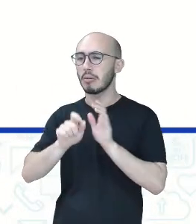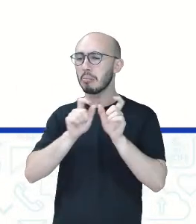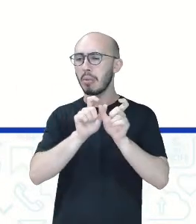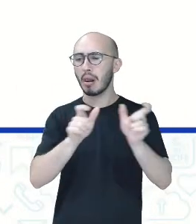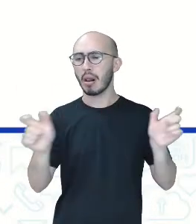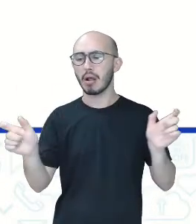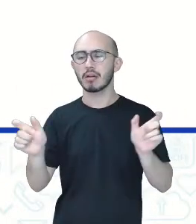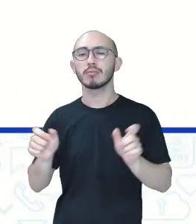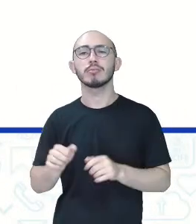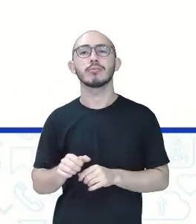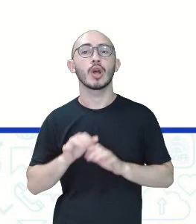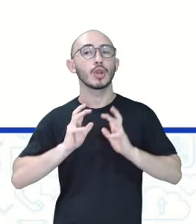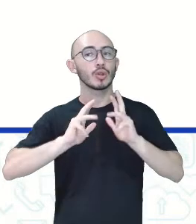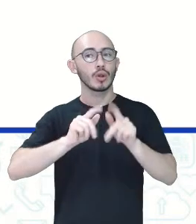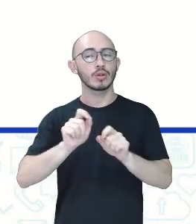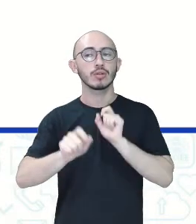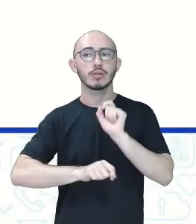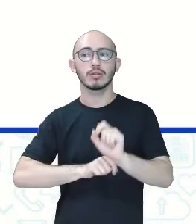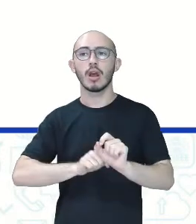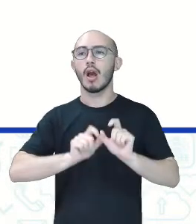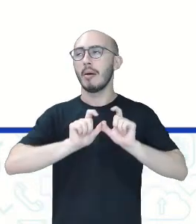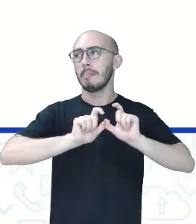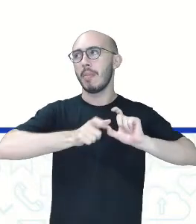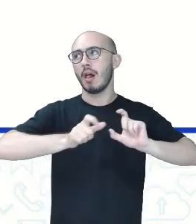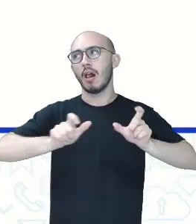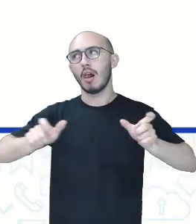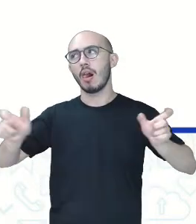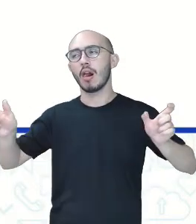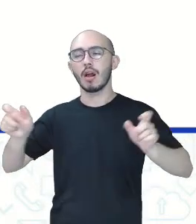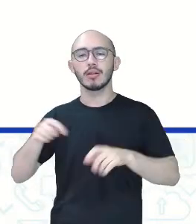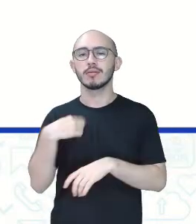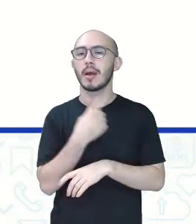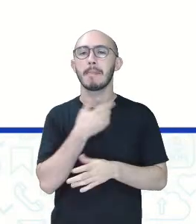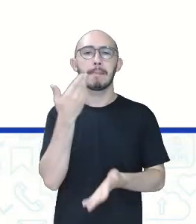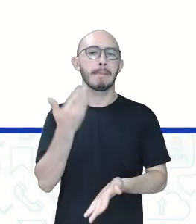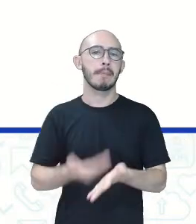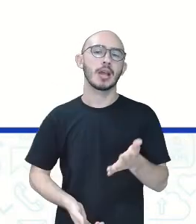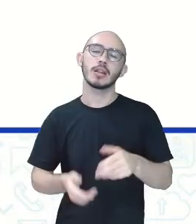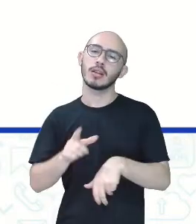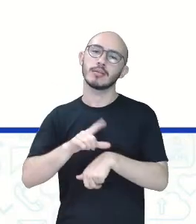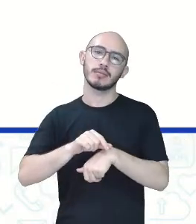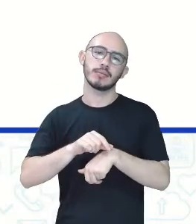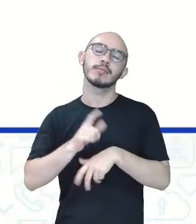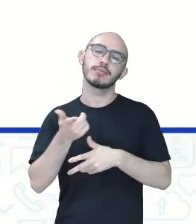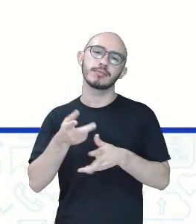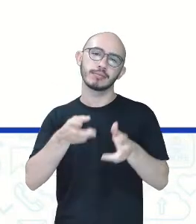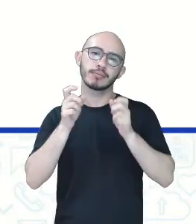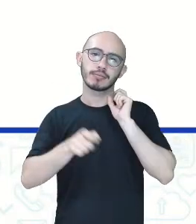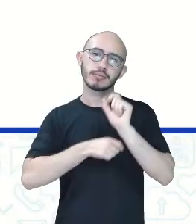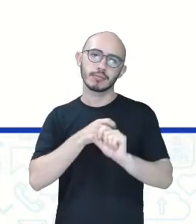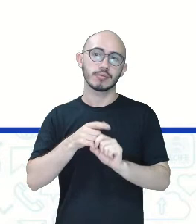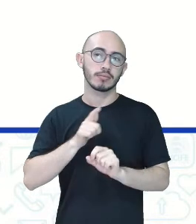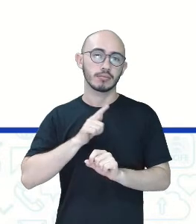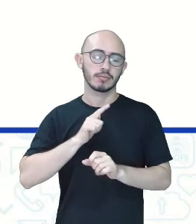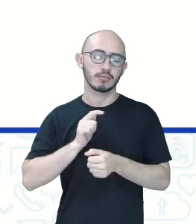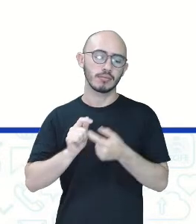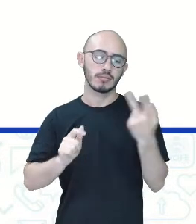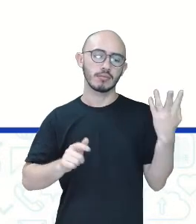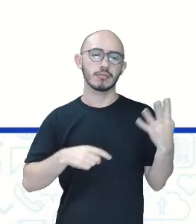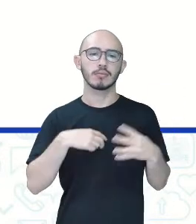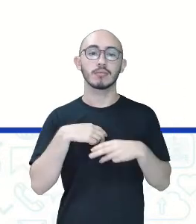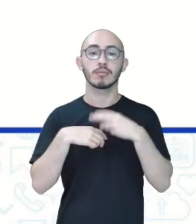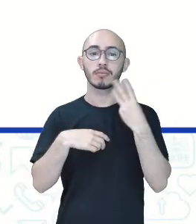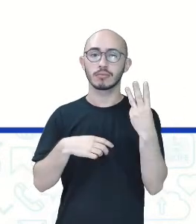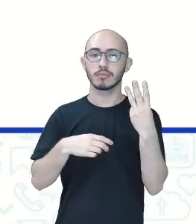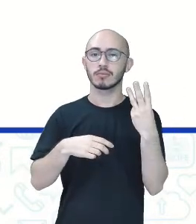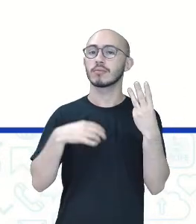todos os valores, esse numerador ia ficar bem grandão e a gente ia perder bastante tempo, né? Percebendo que o valor 3 se repete